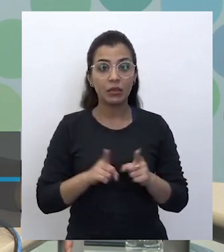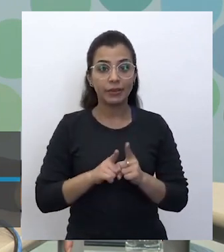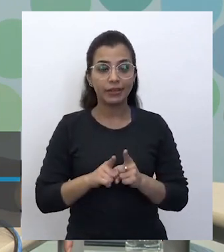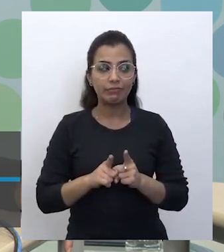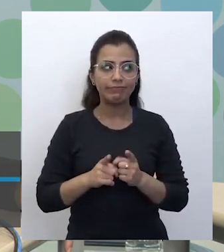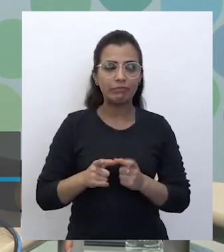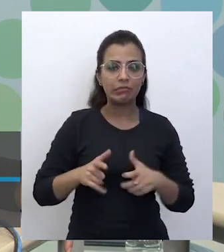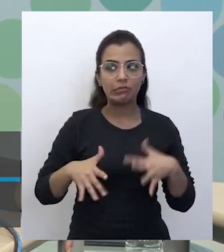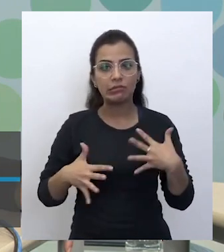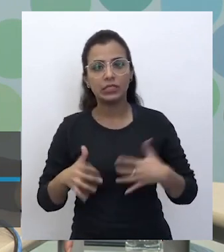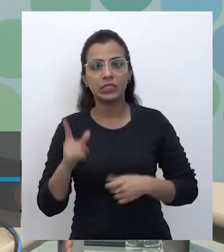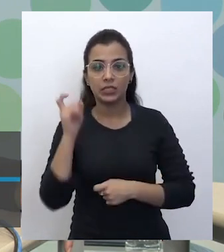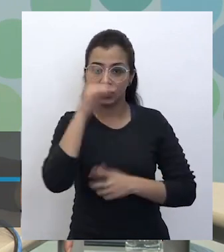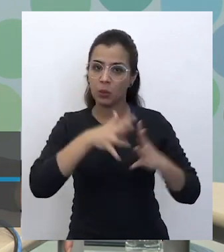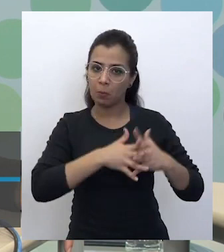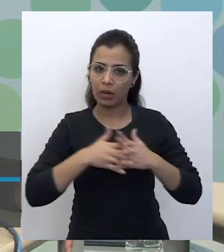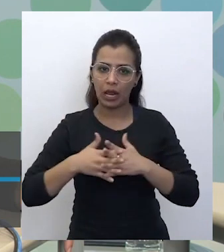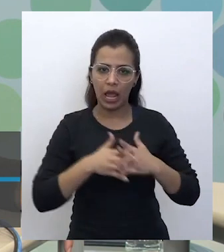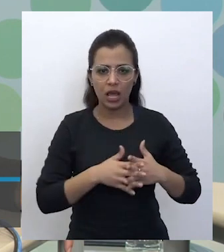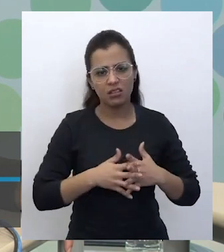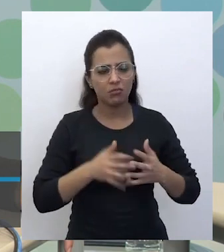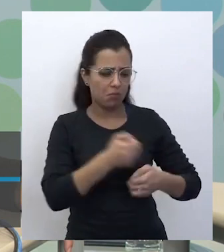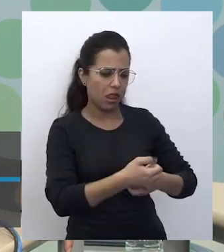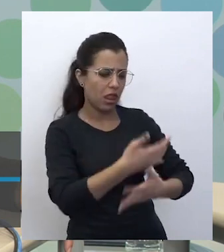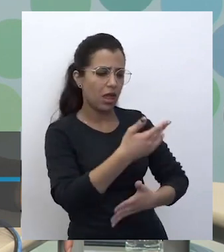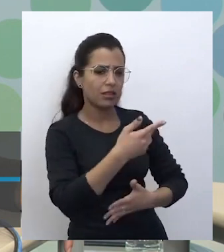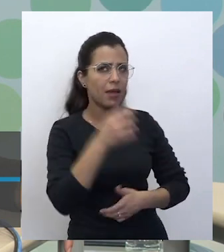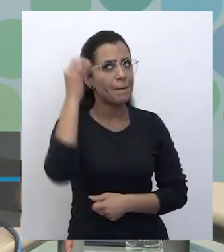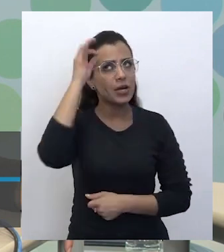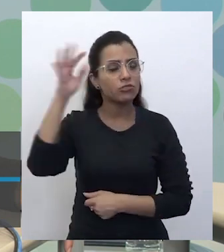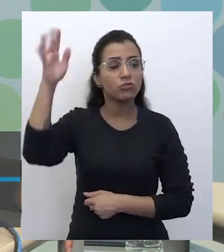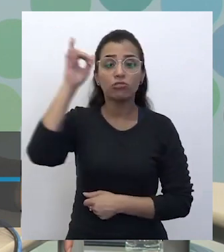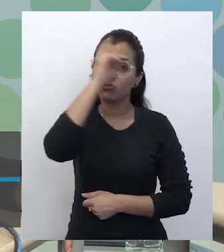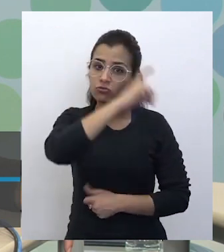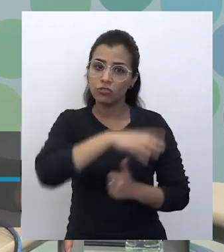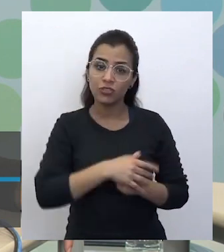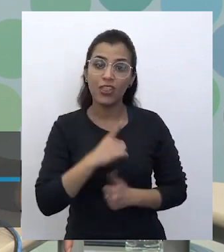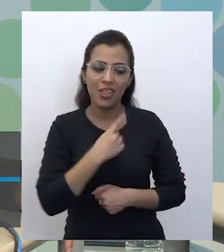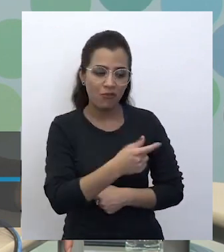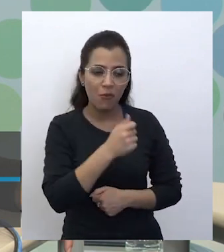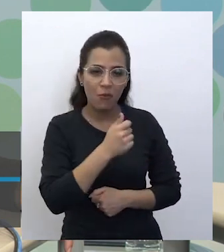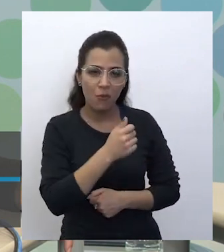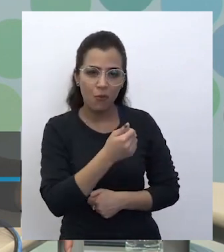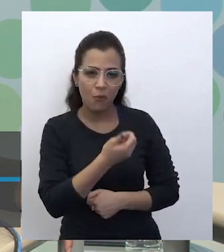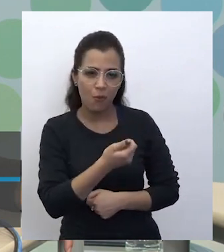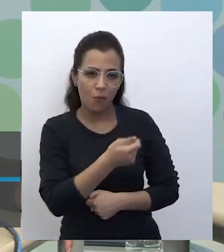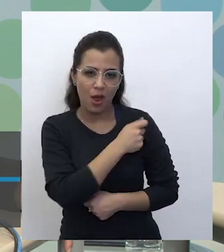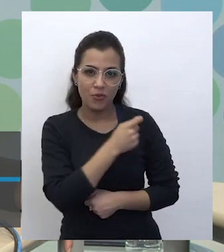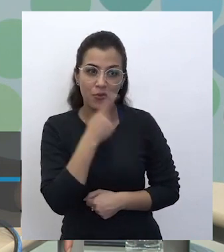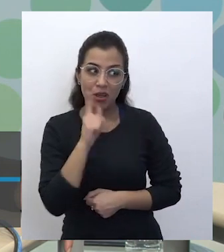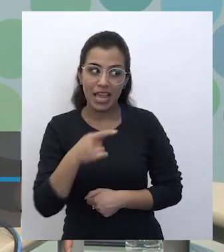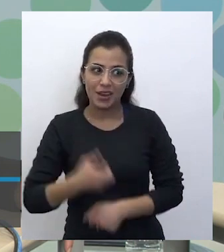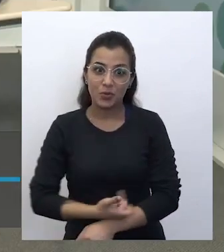tensa, o José... eles falam que era difícil, eles estão imaginando assim que é difícil. Eu tenho aqui um aluno que falou que acha que é